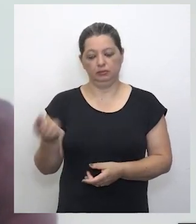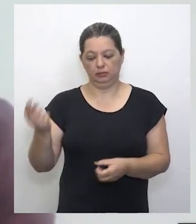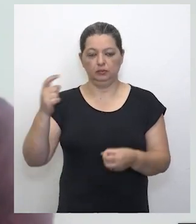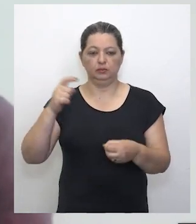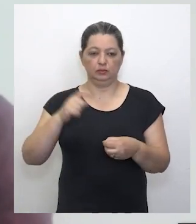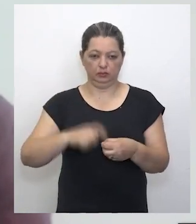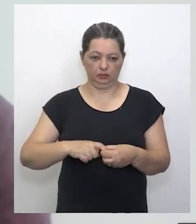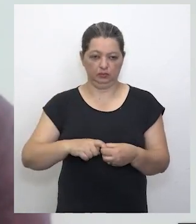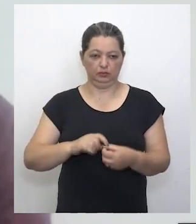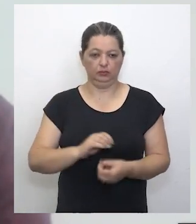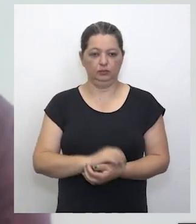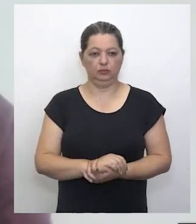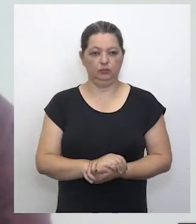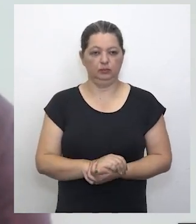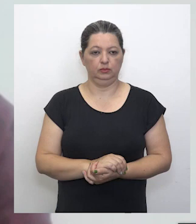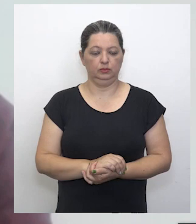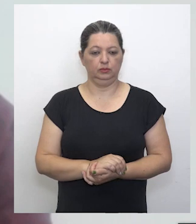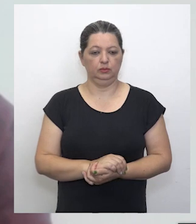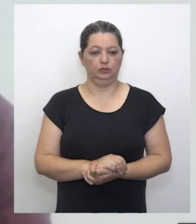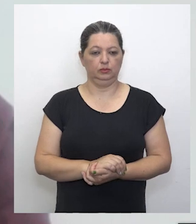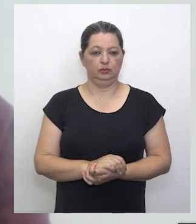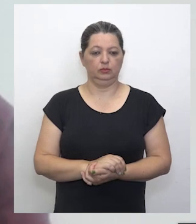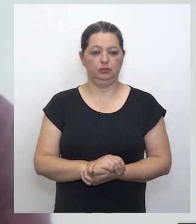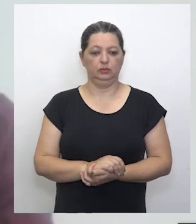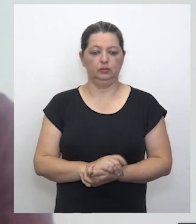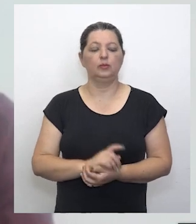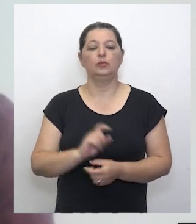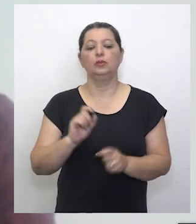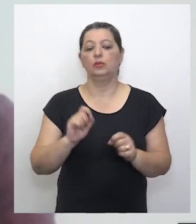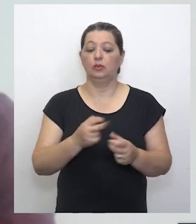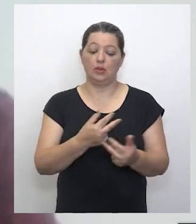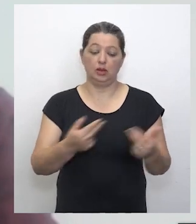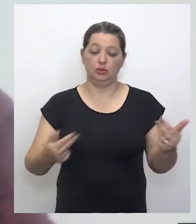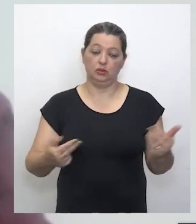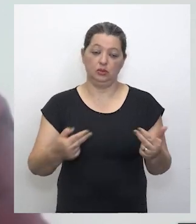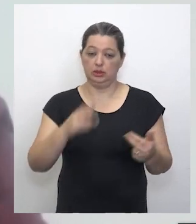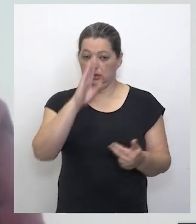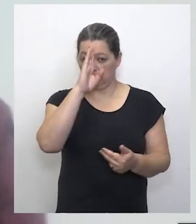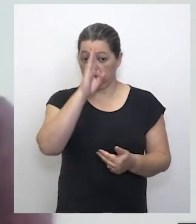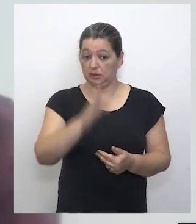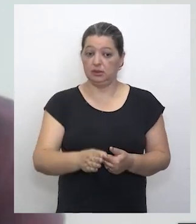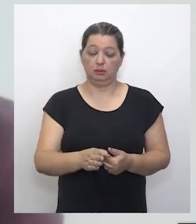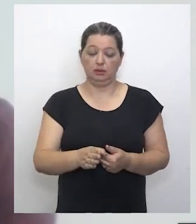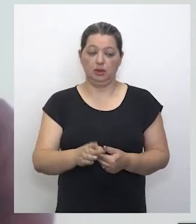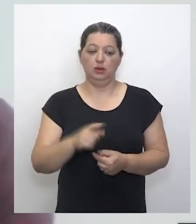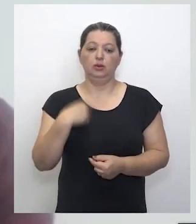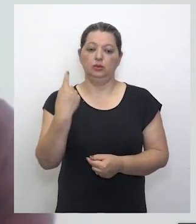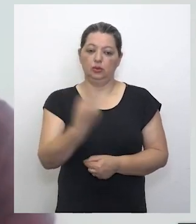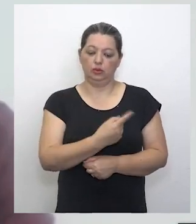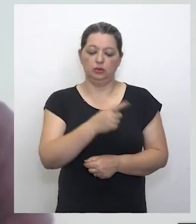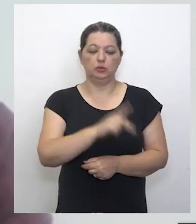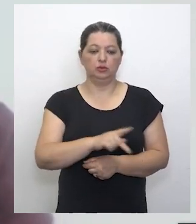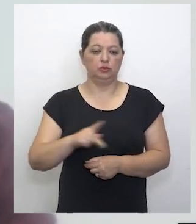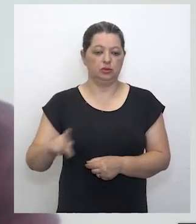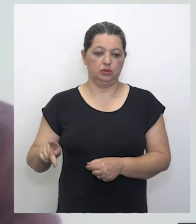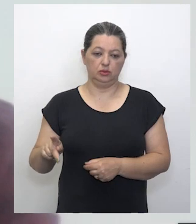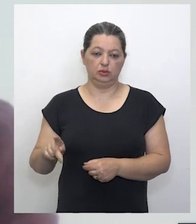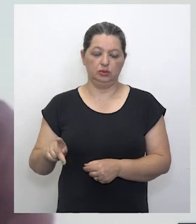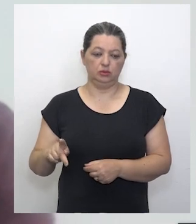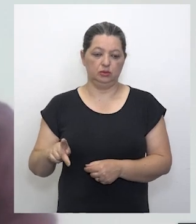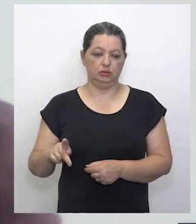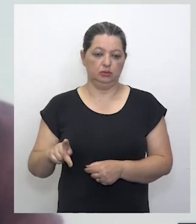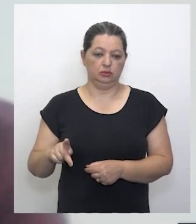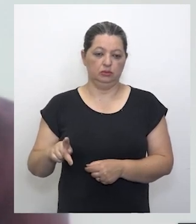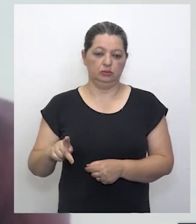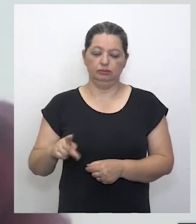vocês os pontos principais, né? Que a gente, como professores, não